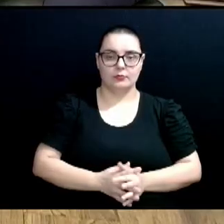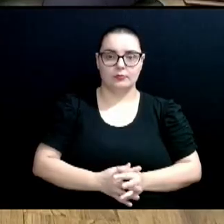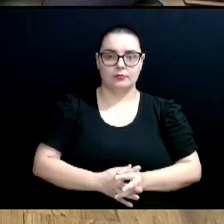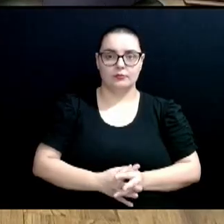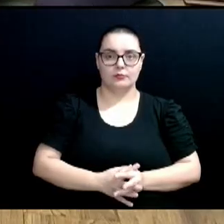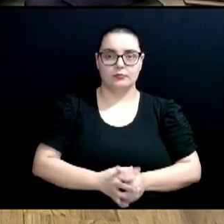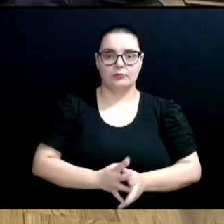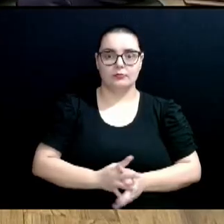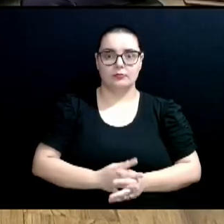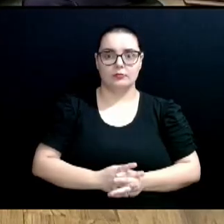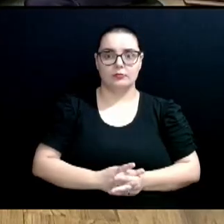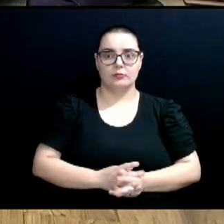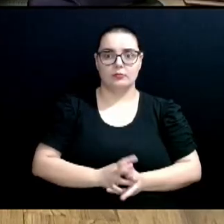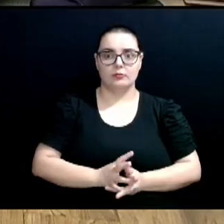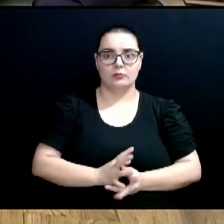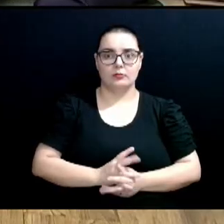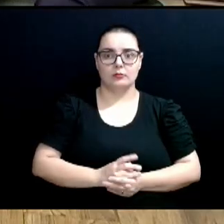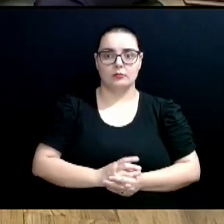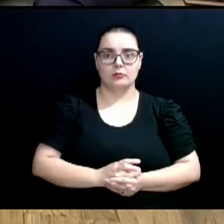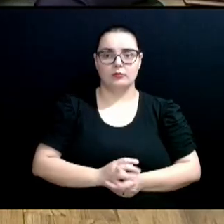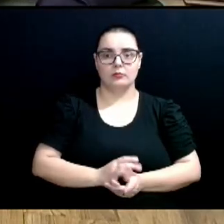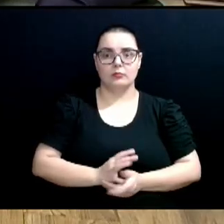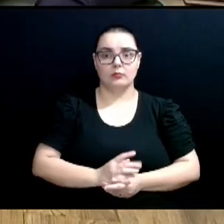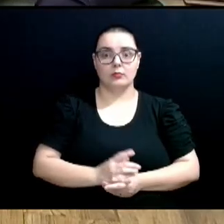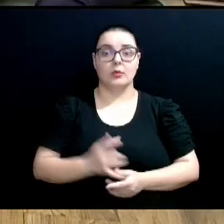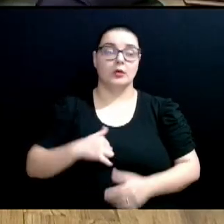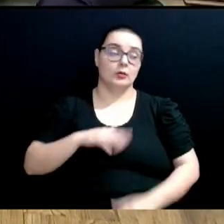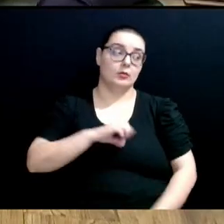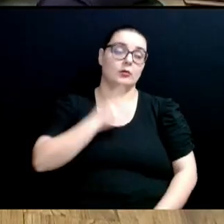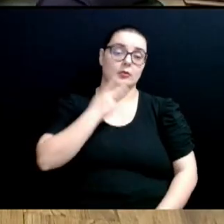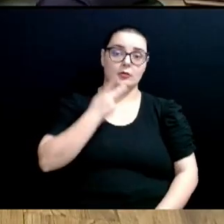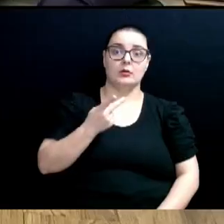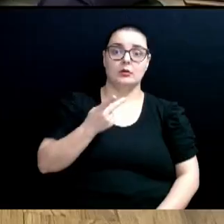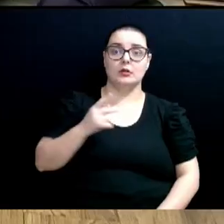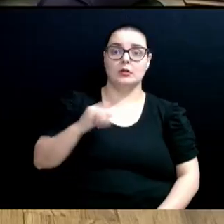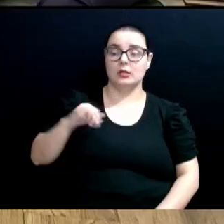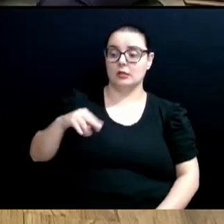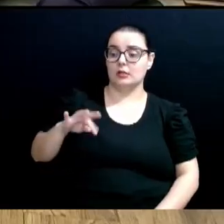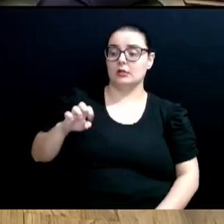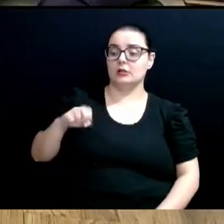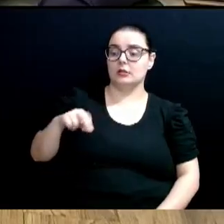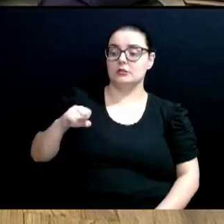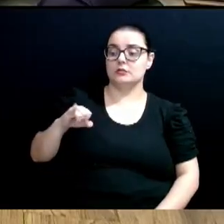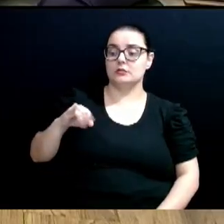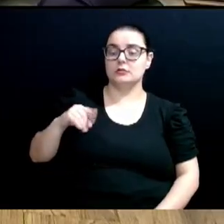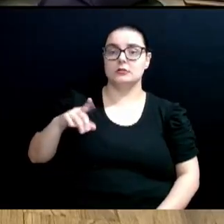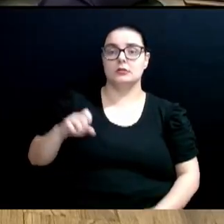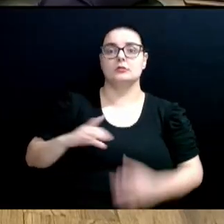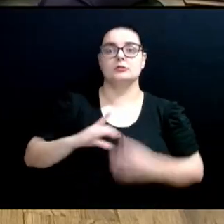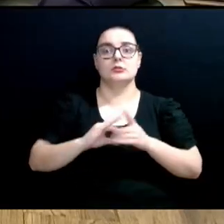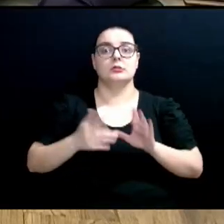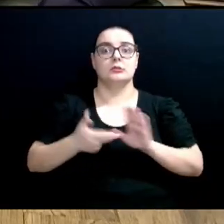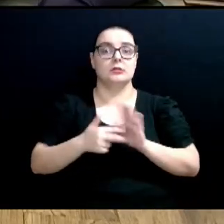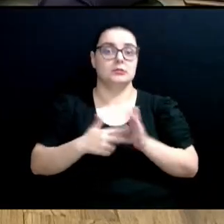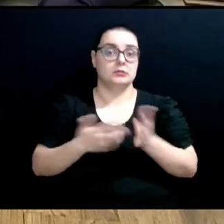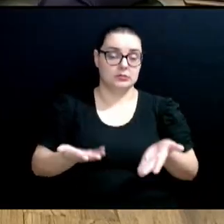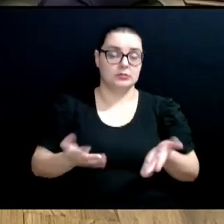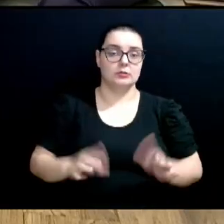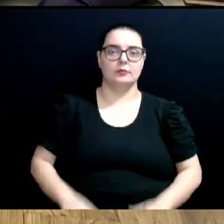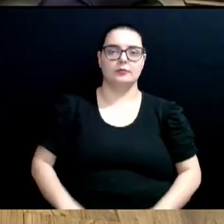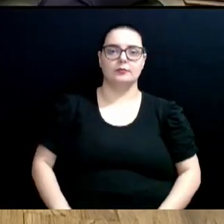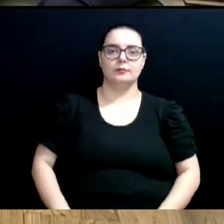sempre de dizer a respeito da intensidade da democracia, né, assim, nesse sentido. Então,